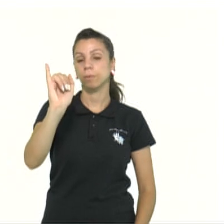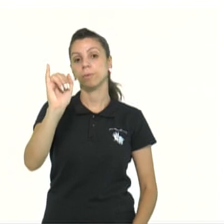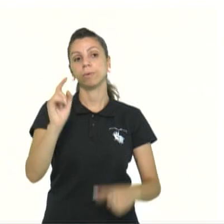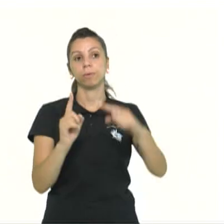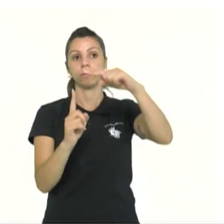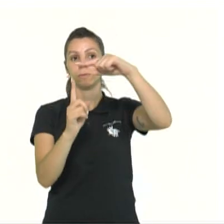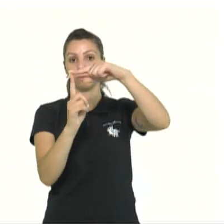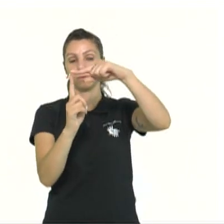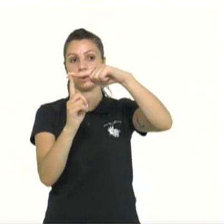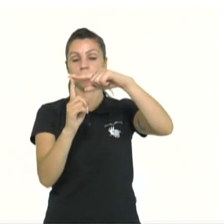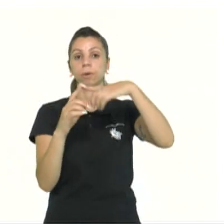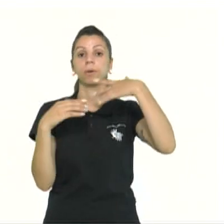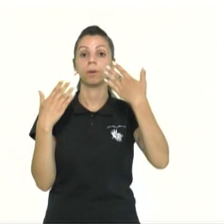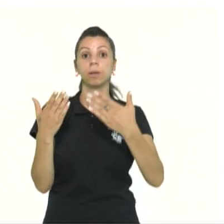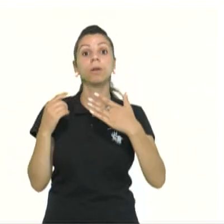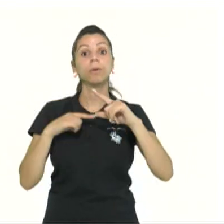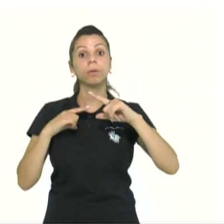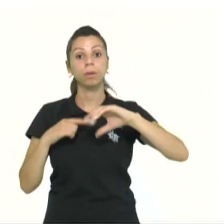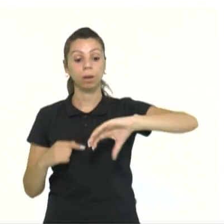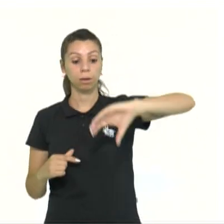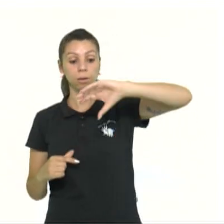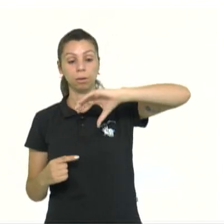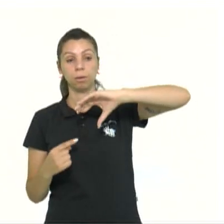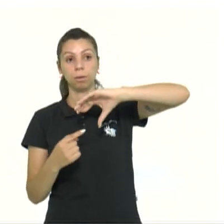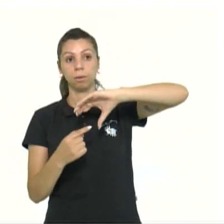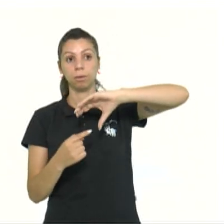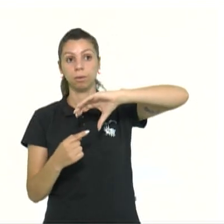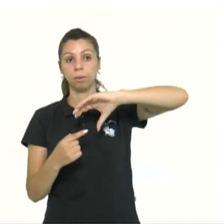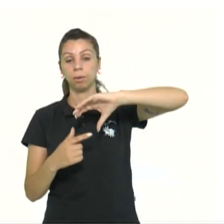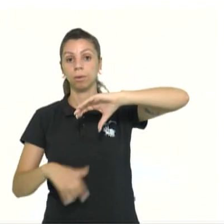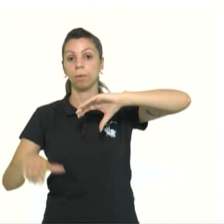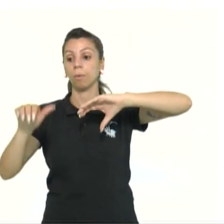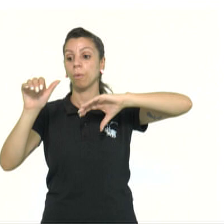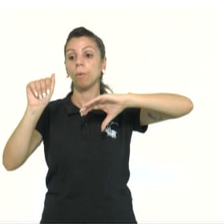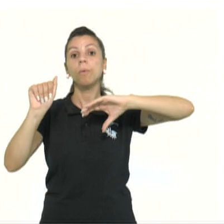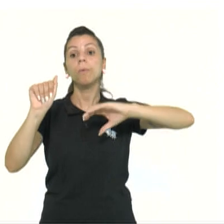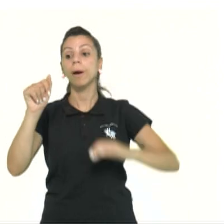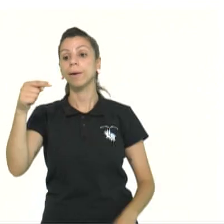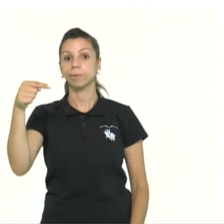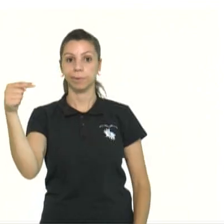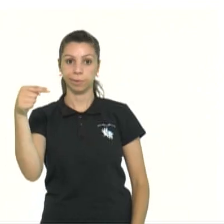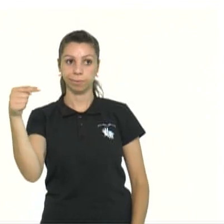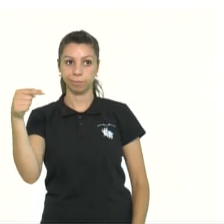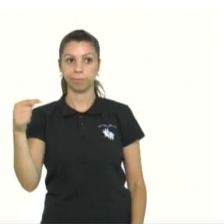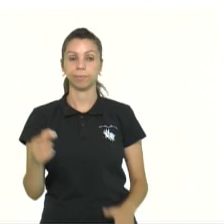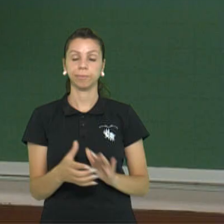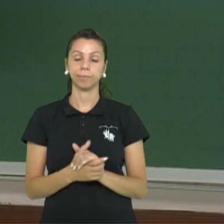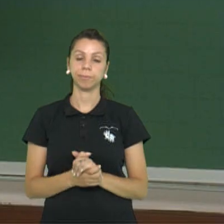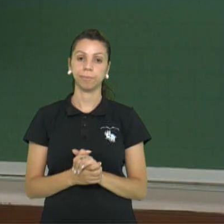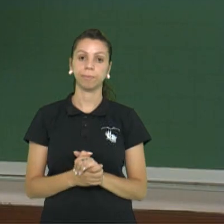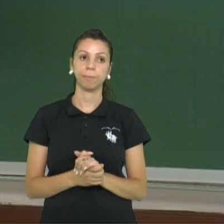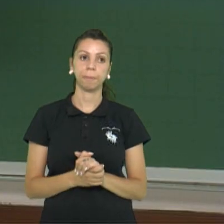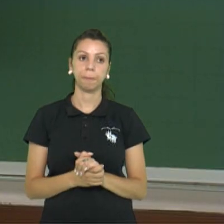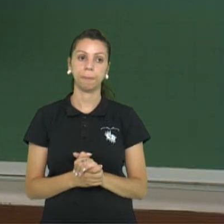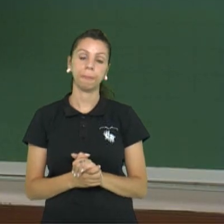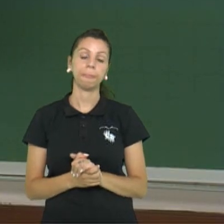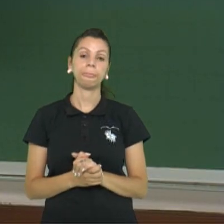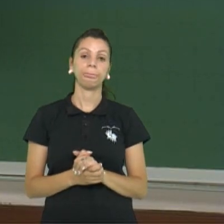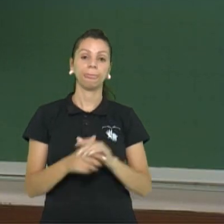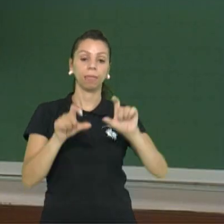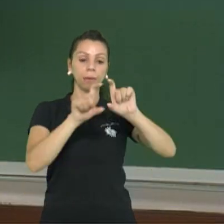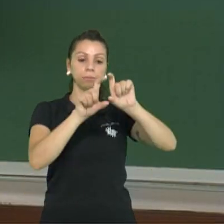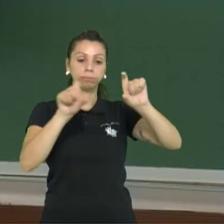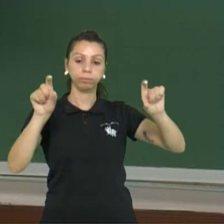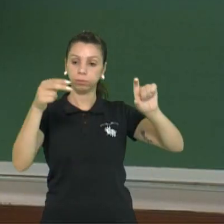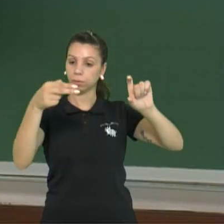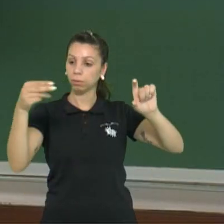tenho concavidade voltada para baixo, né? O meu A é negativo. Igualando essa equação a zero, o